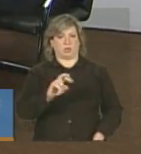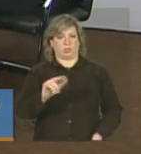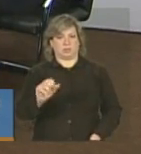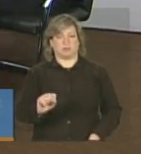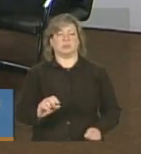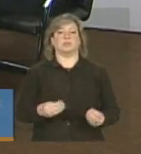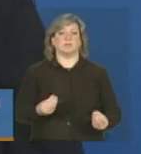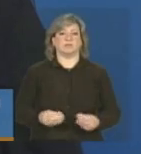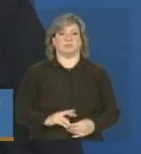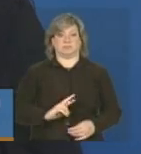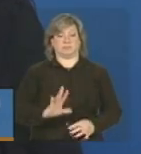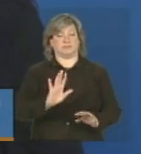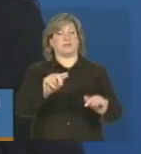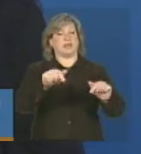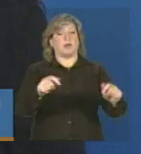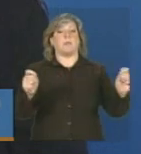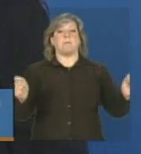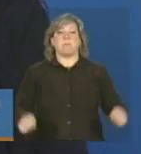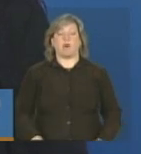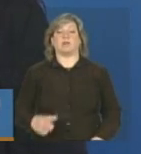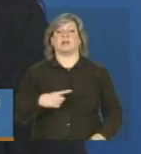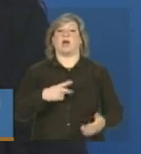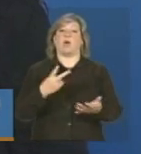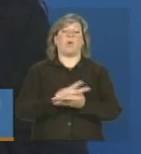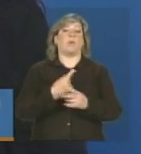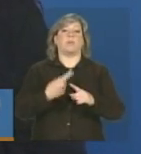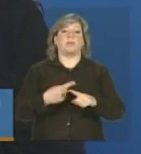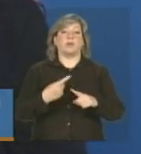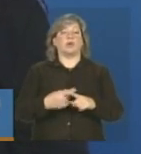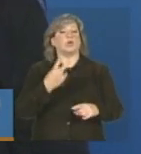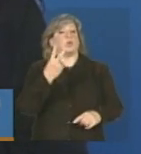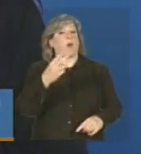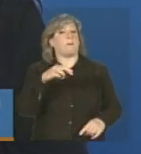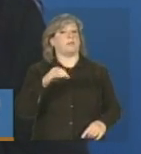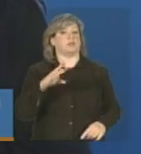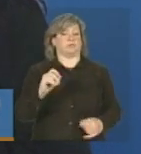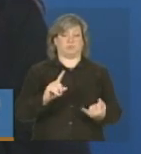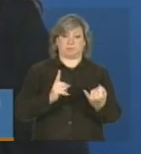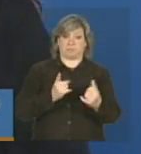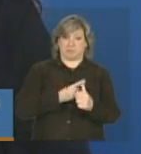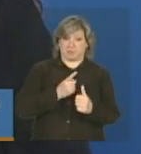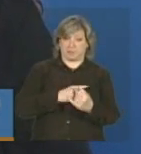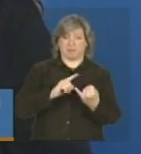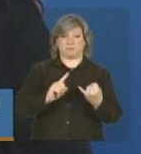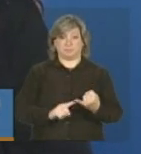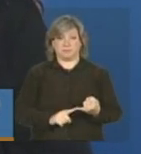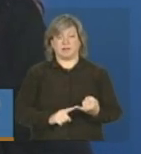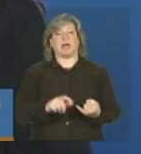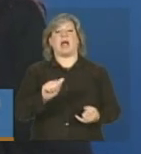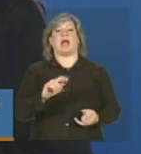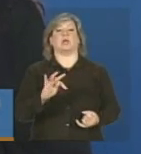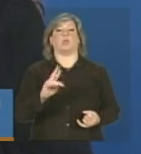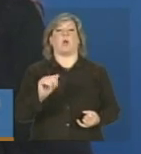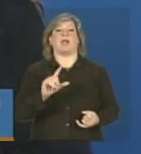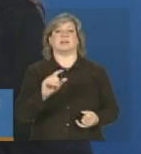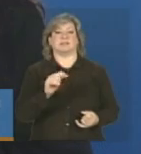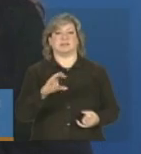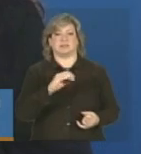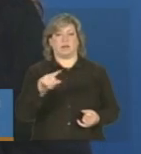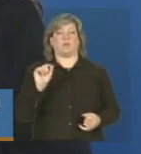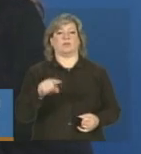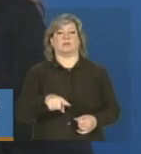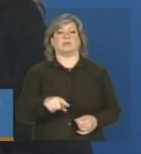pode ter acontecido, pode estar acontecendo por dois motivos. Um é que a atualização tenha